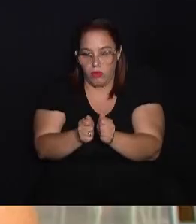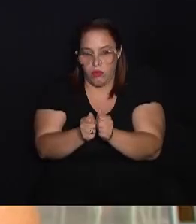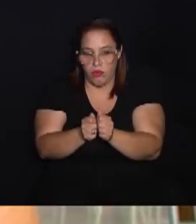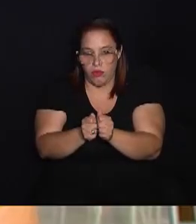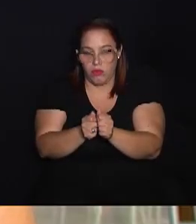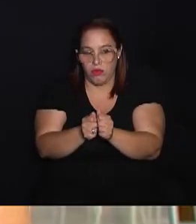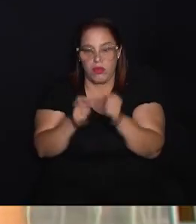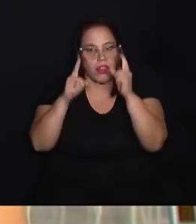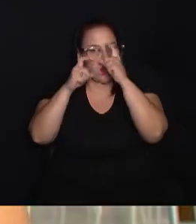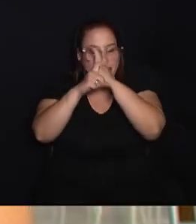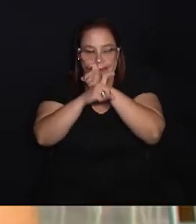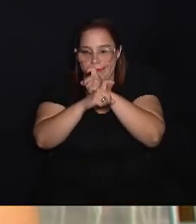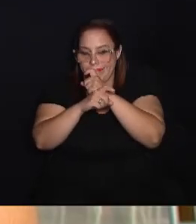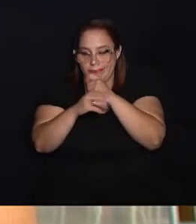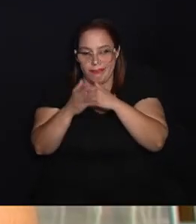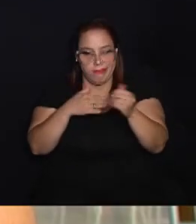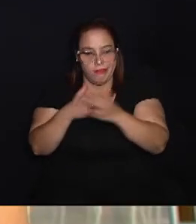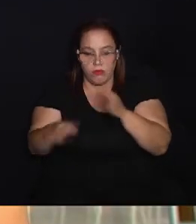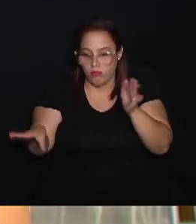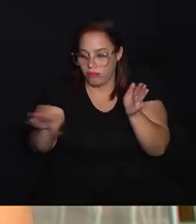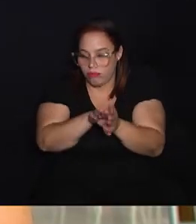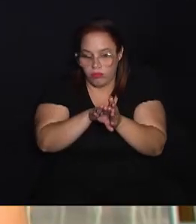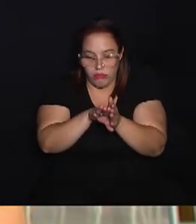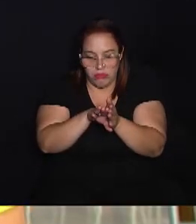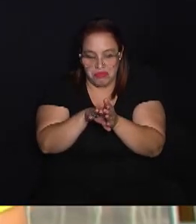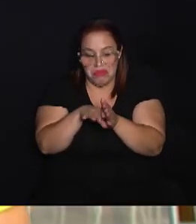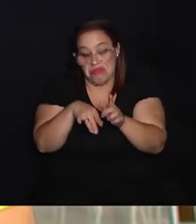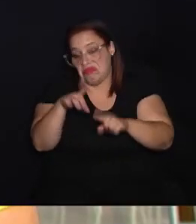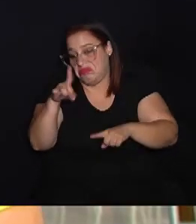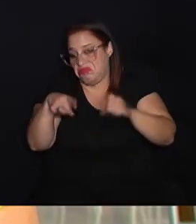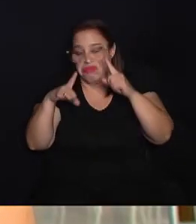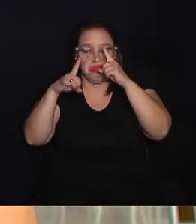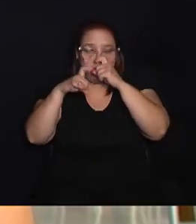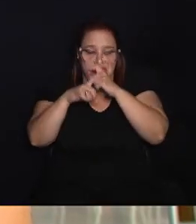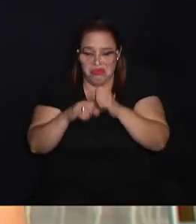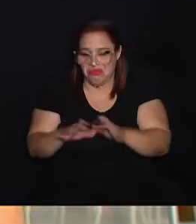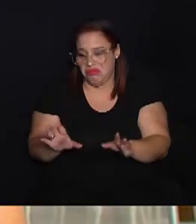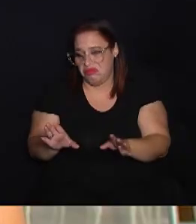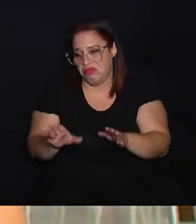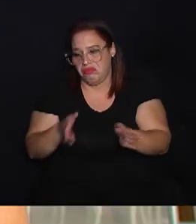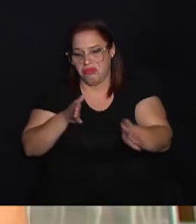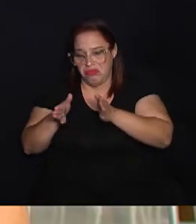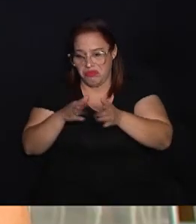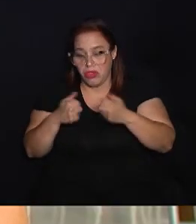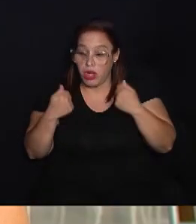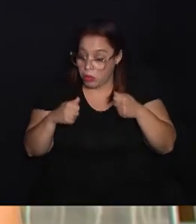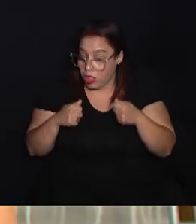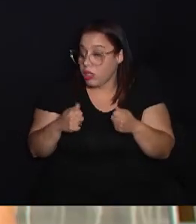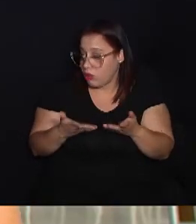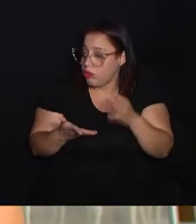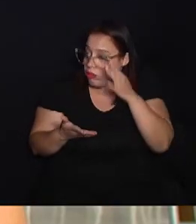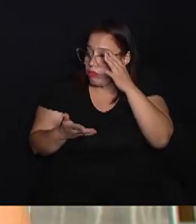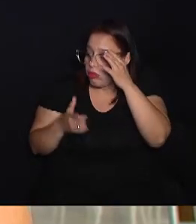possuem deficiência. E as pessoas com a faixa etária entre 50 a 59 anos são a maioria,